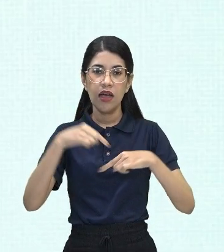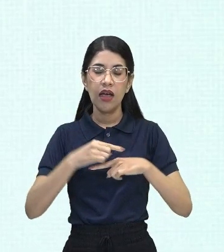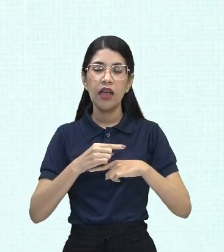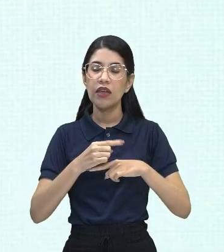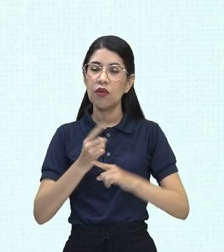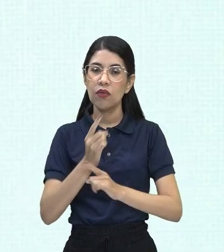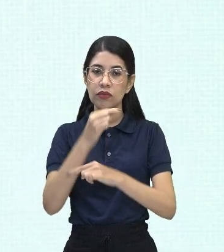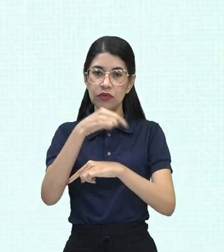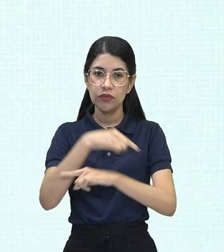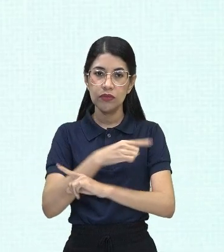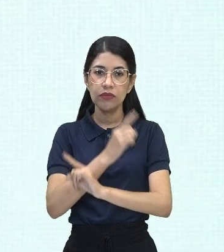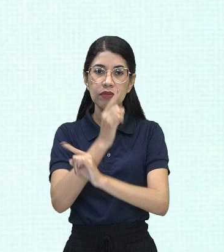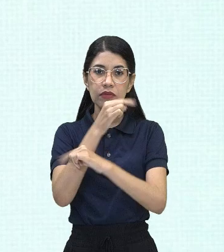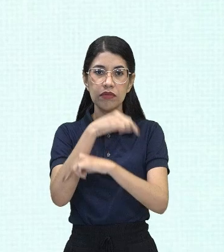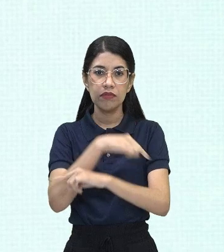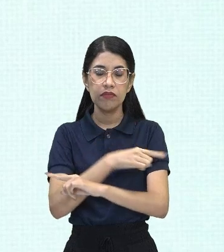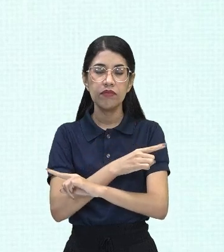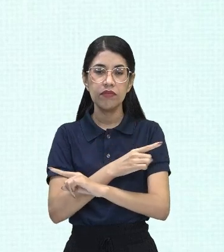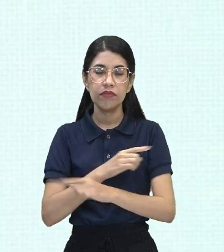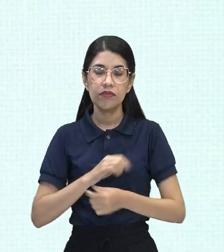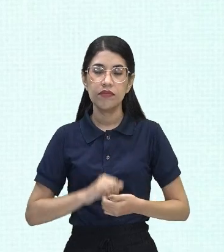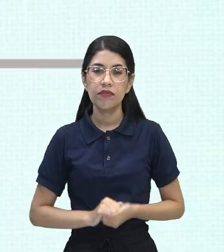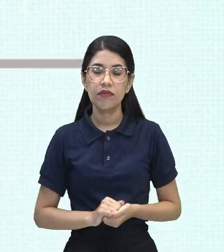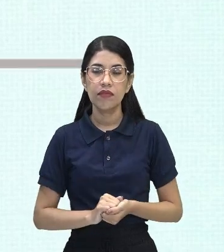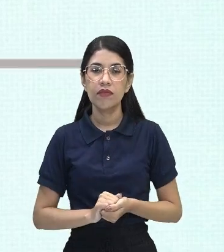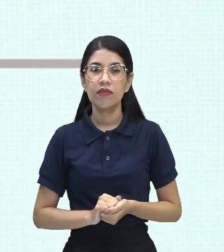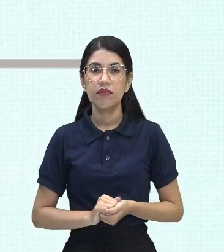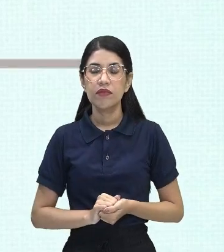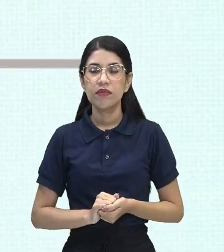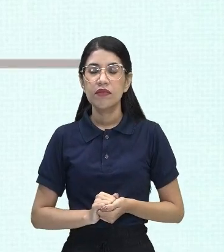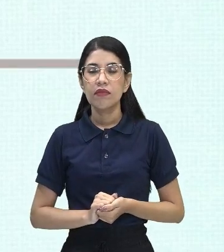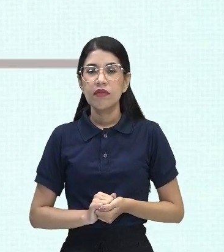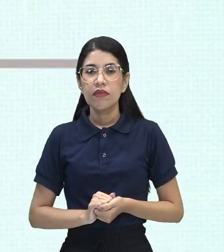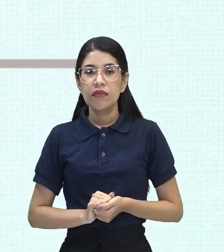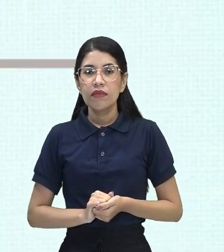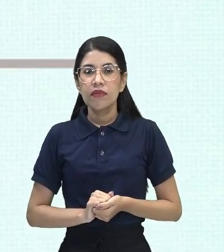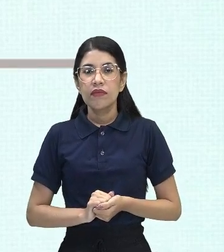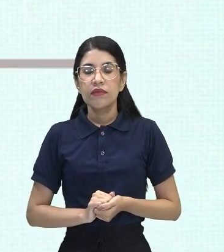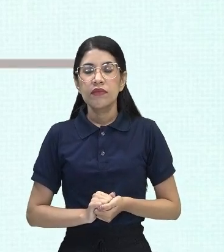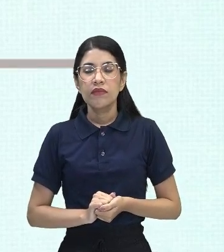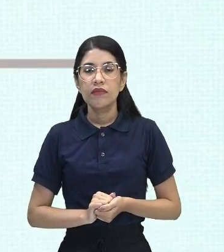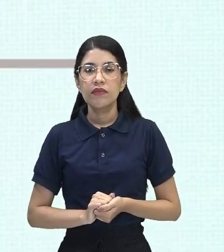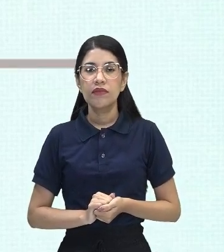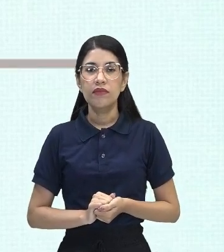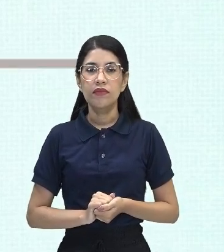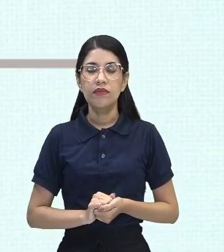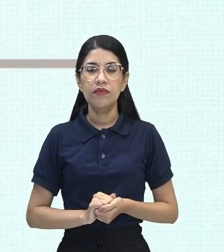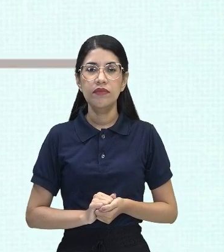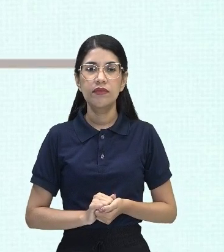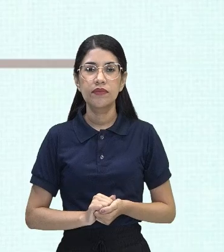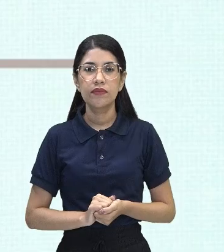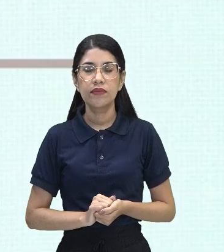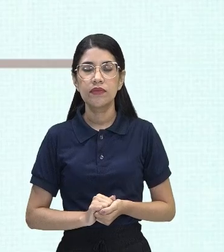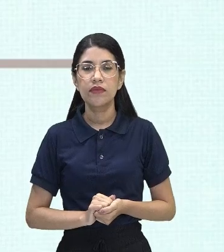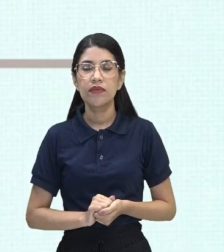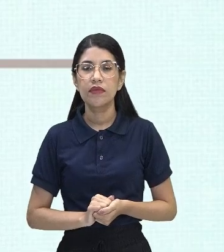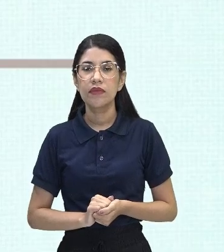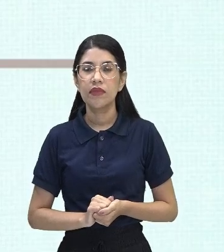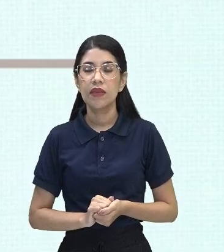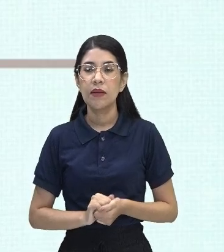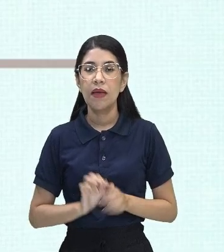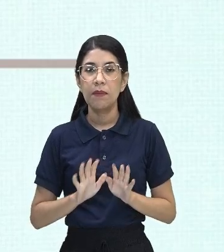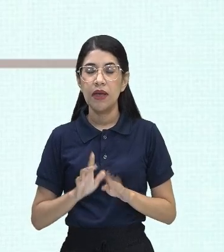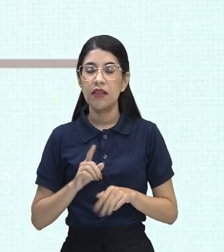sentidos opostos, se encontram, e depois do encontro cada uma segue o seu caminho normalmente. Só na hora do